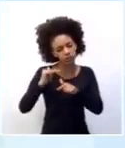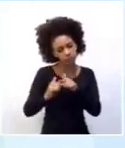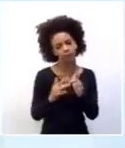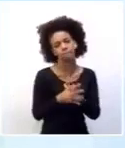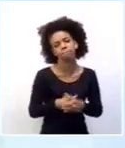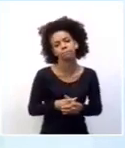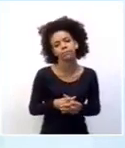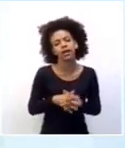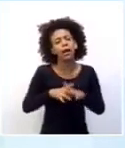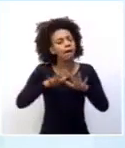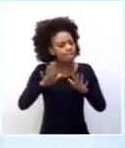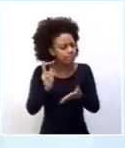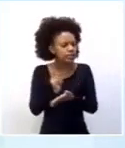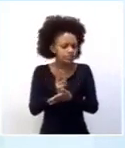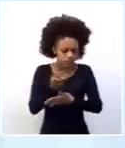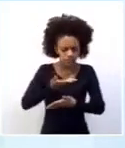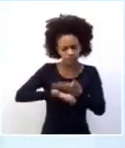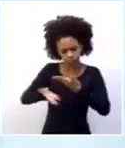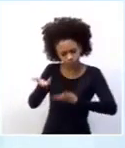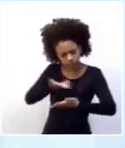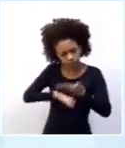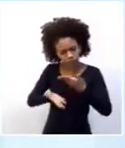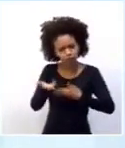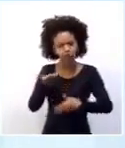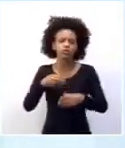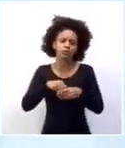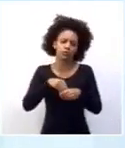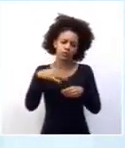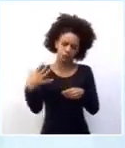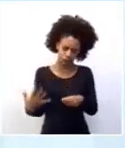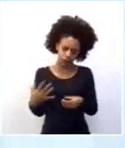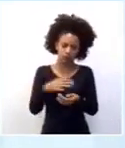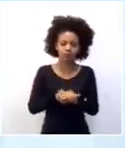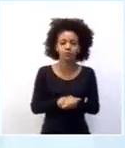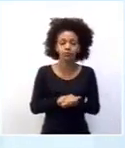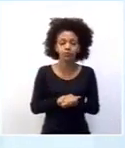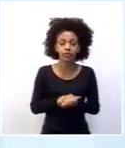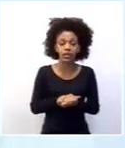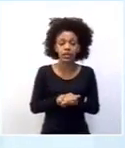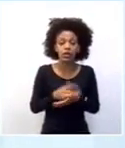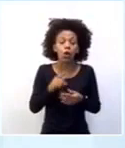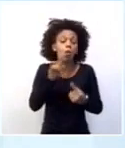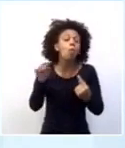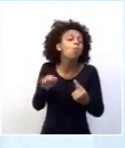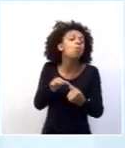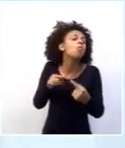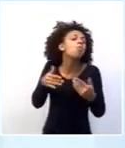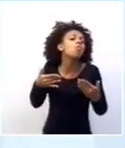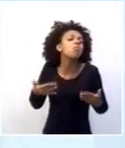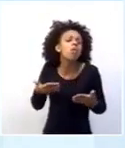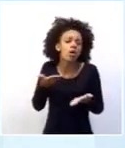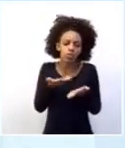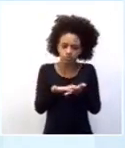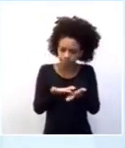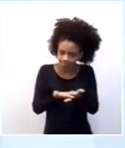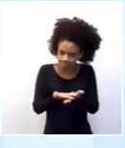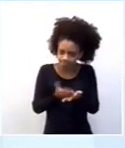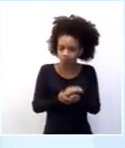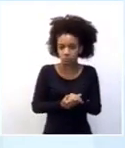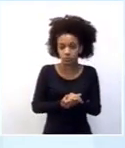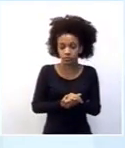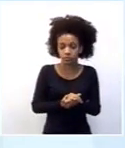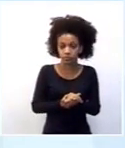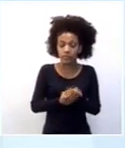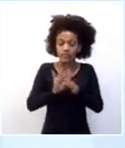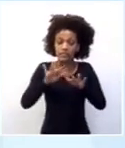acabamos interagindo com outras matérias, Vamos então ver qual que é o nosso objetivo da aula. Nosso objetivo